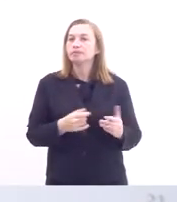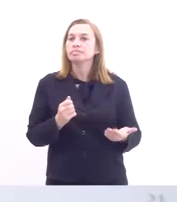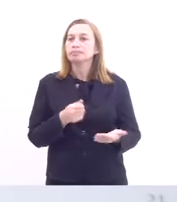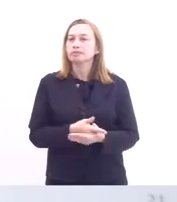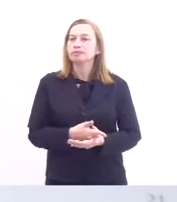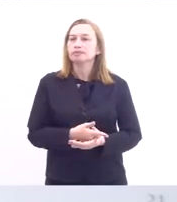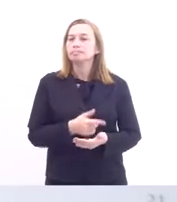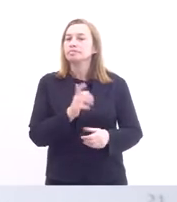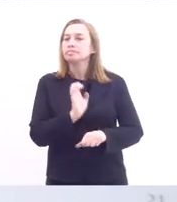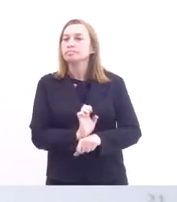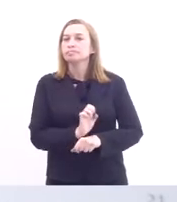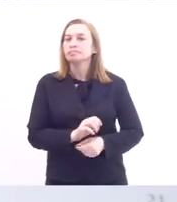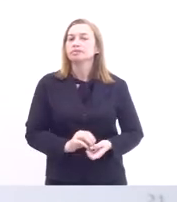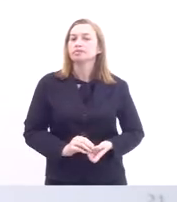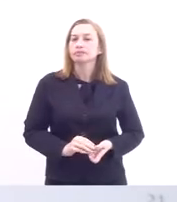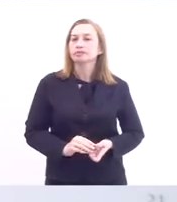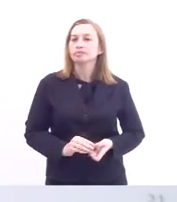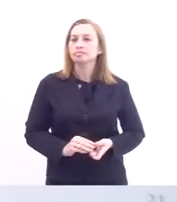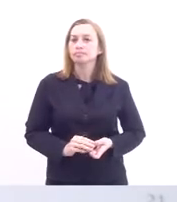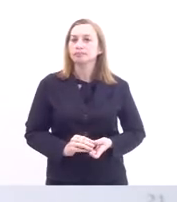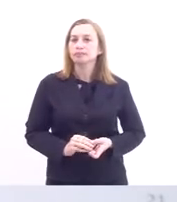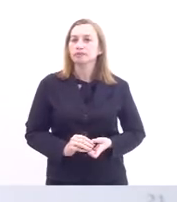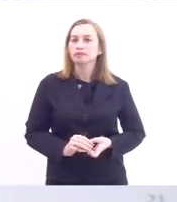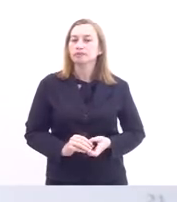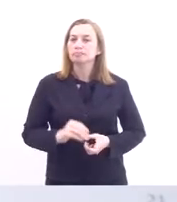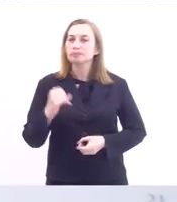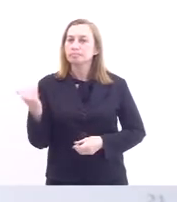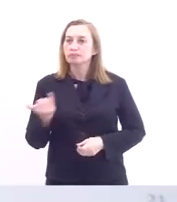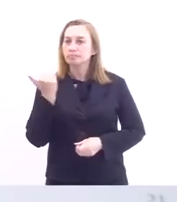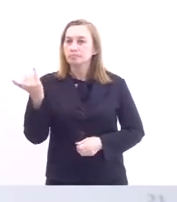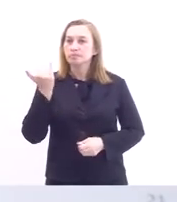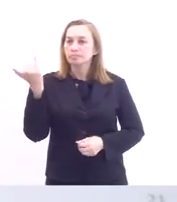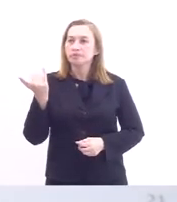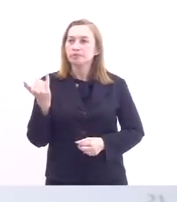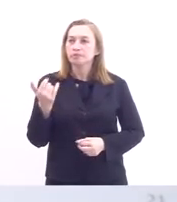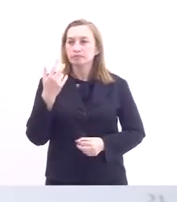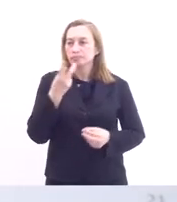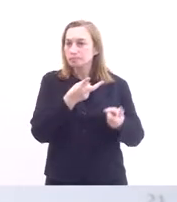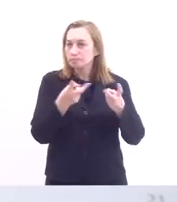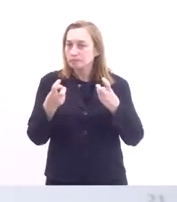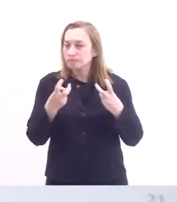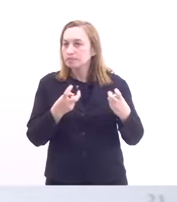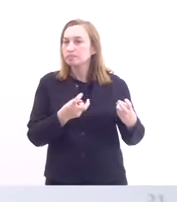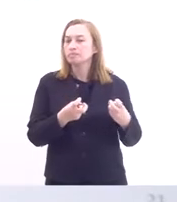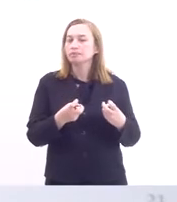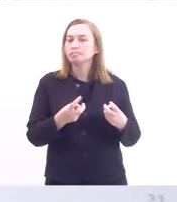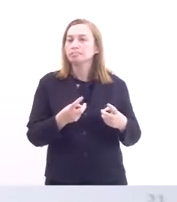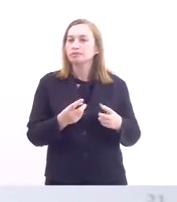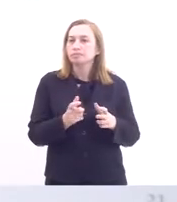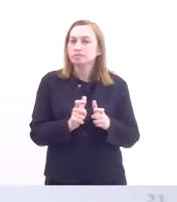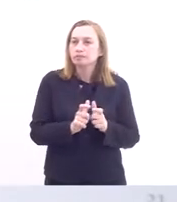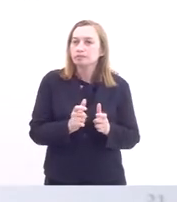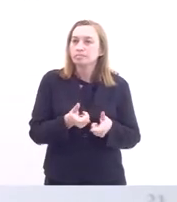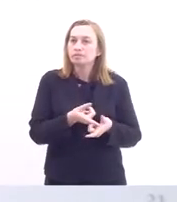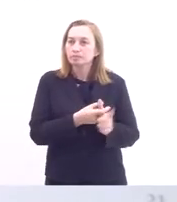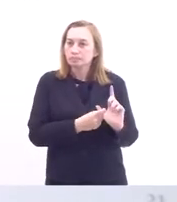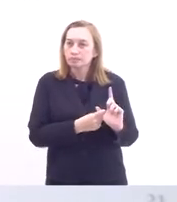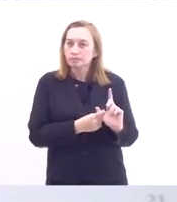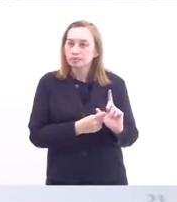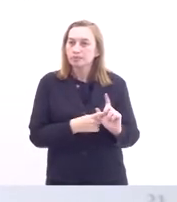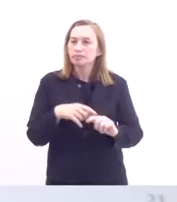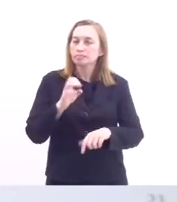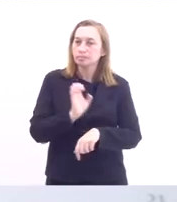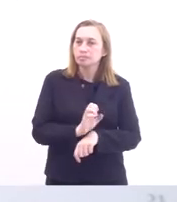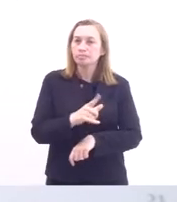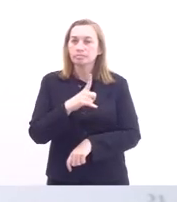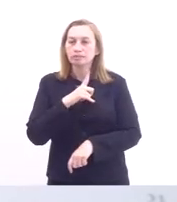Estado. O importante é verificar que a grande parte da dívida que o Estado tem é